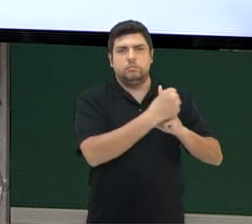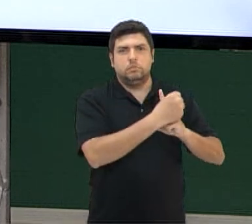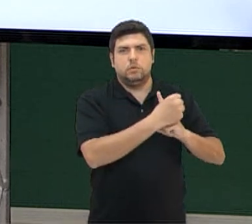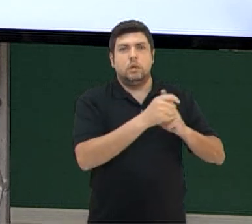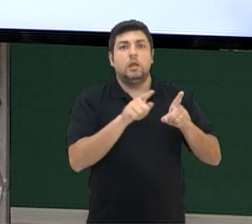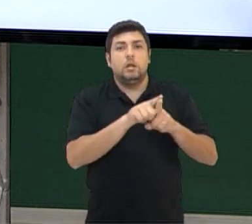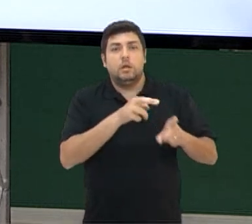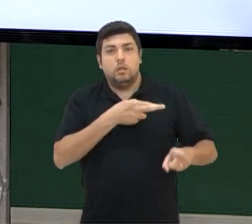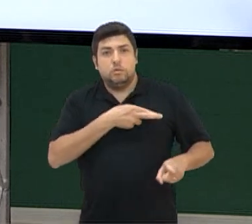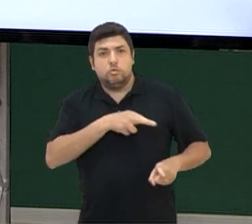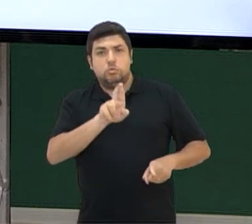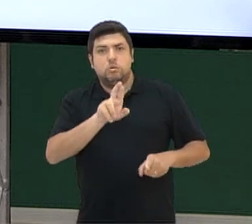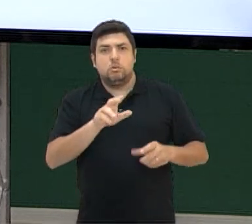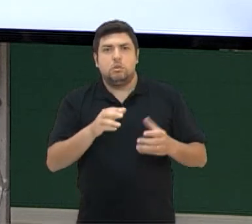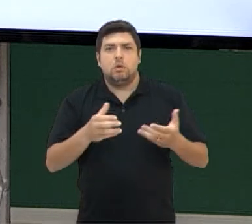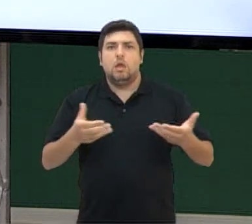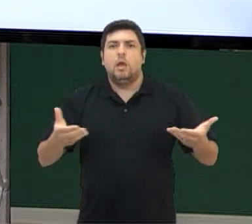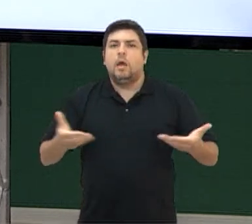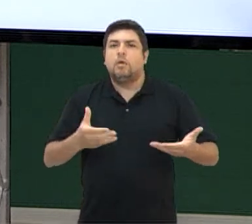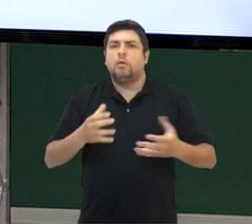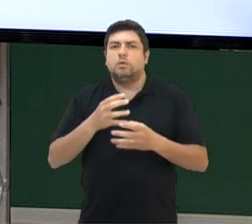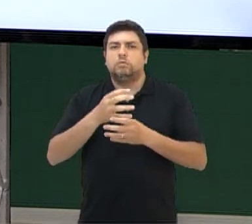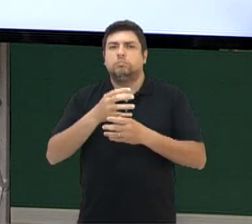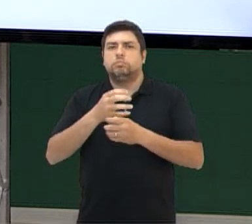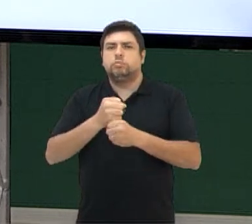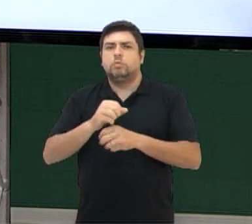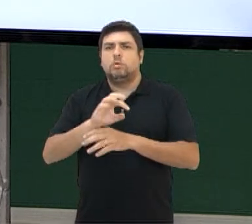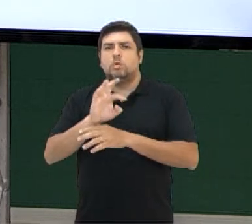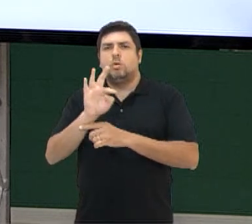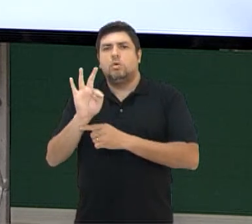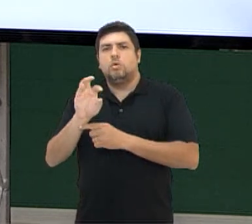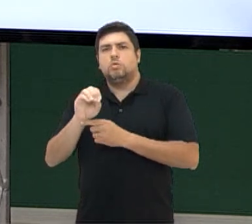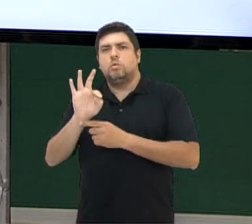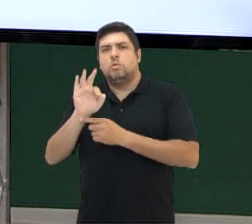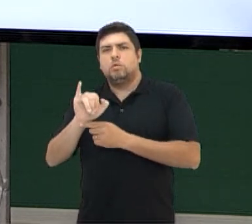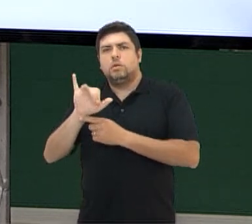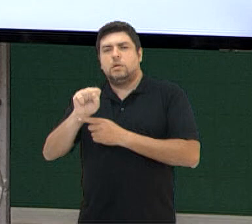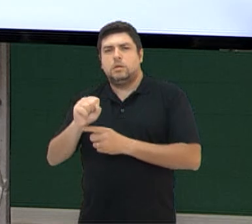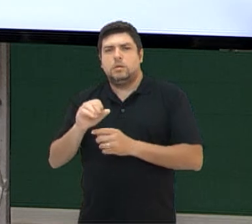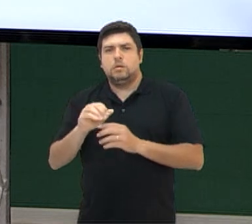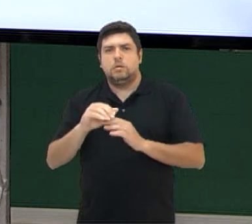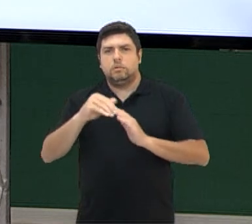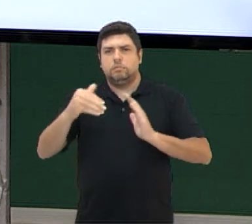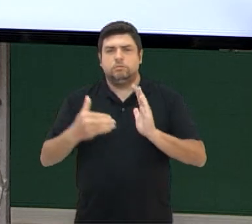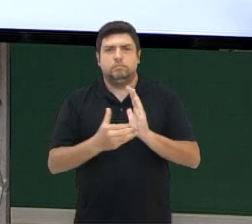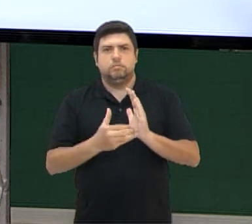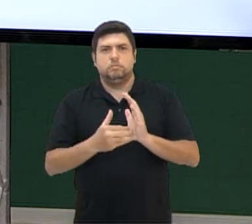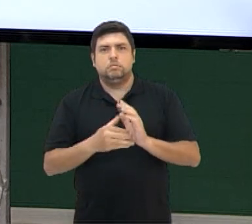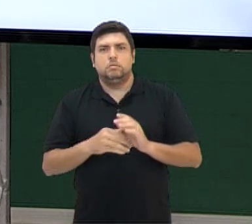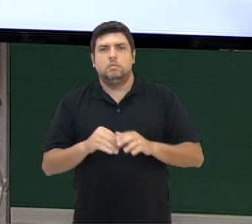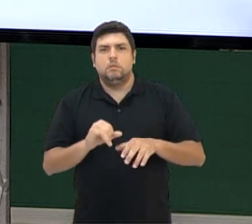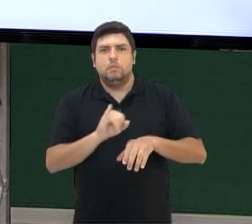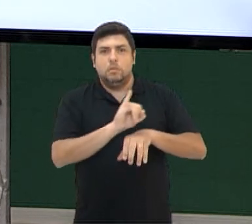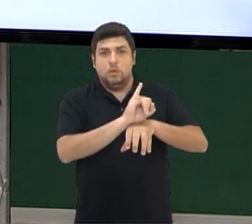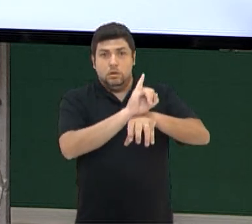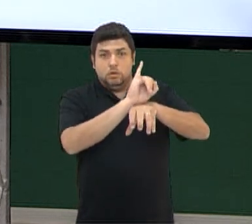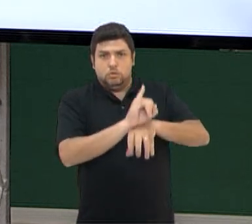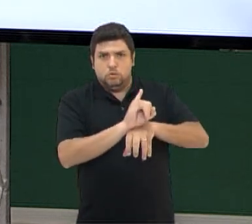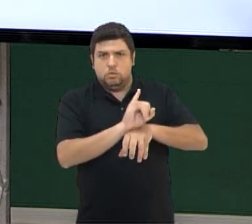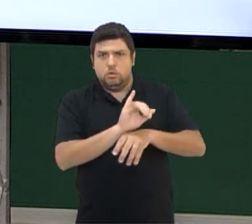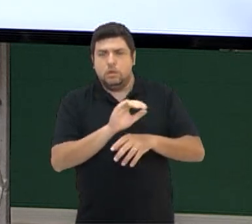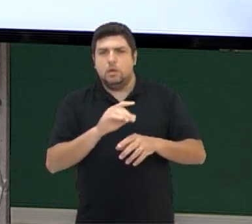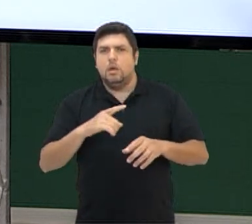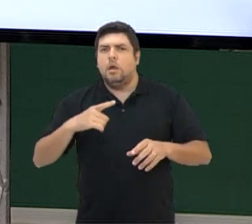totais. Sempre importante, as instituições, elas são dotadas de regras, de padrões